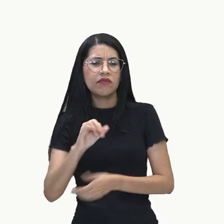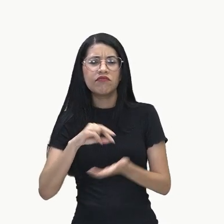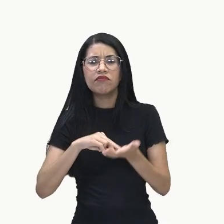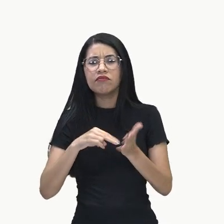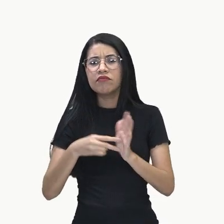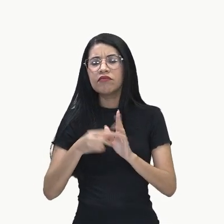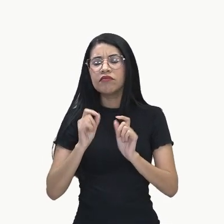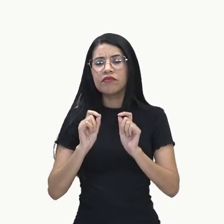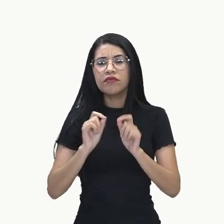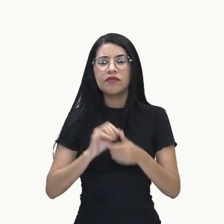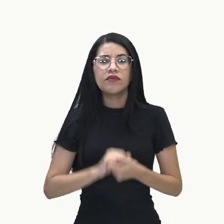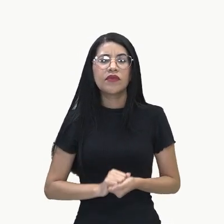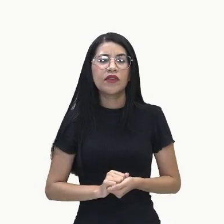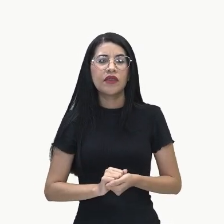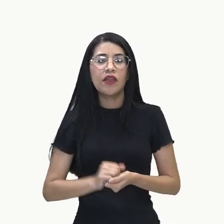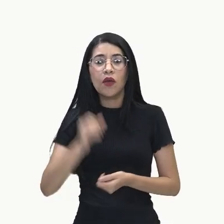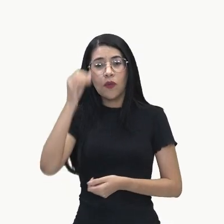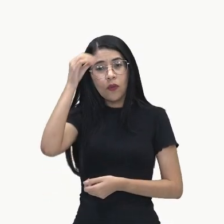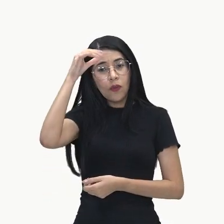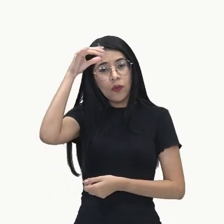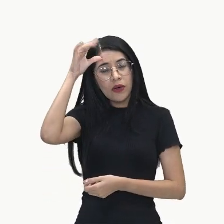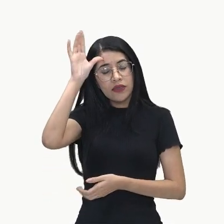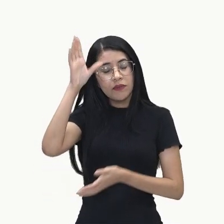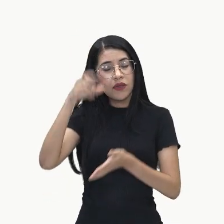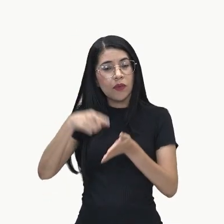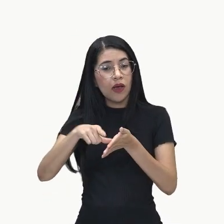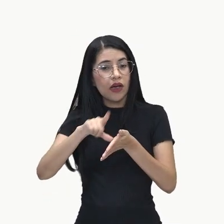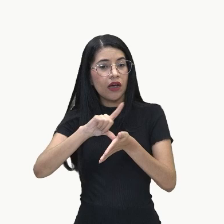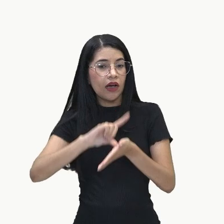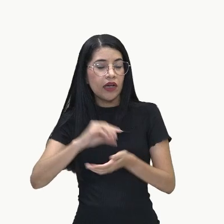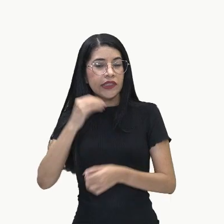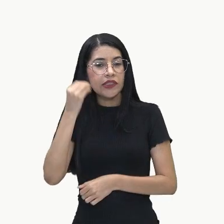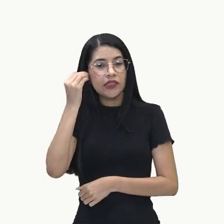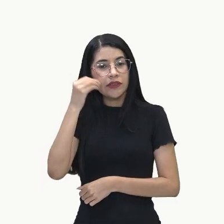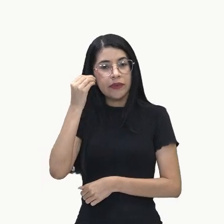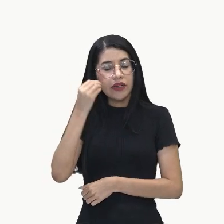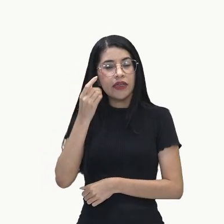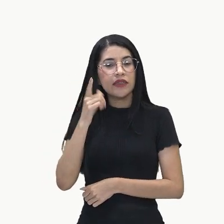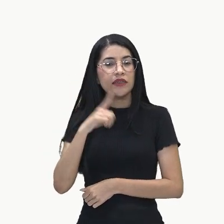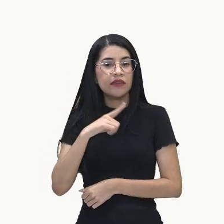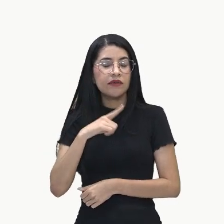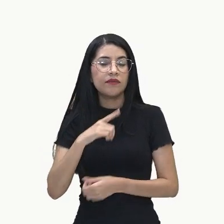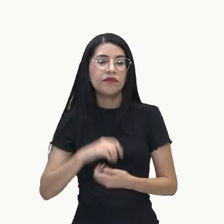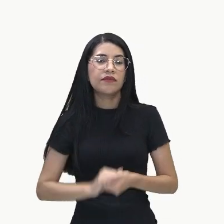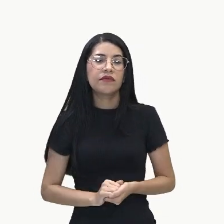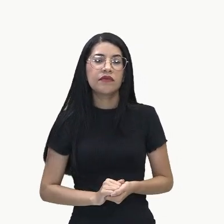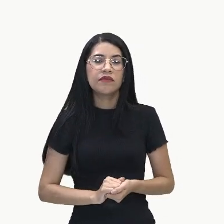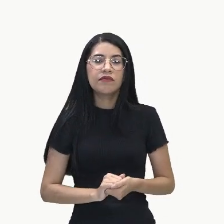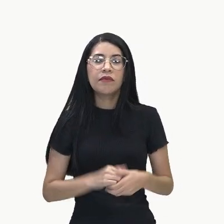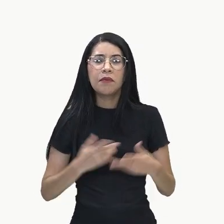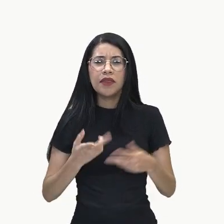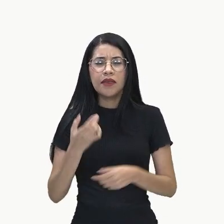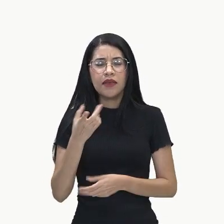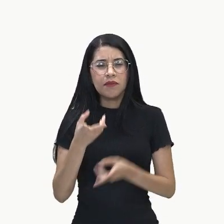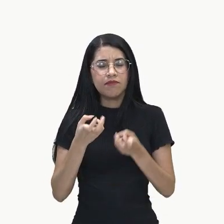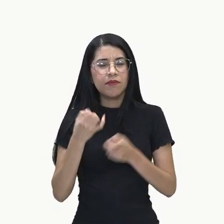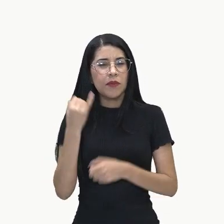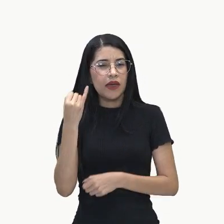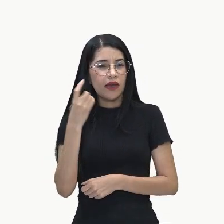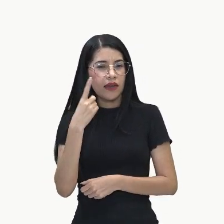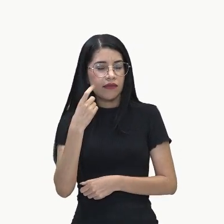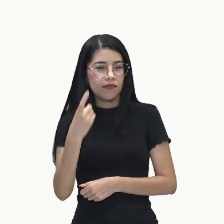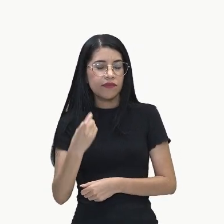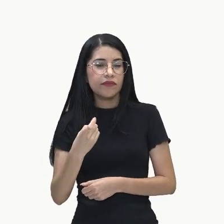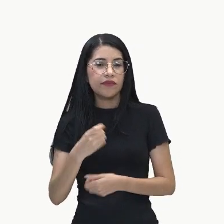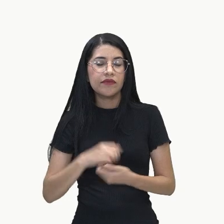São conhecimentos anteriores às experiências. Olha só que interessante. Ele está defendendo o pensamento